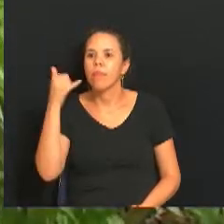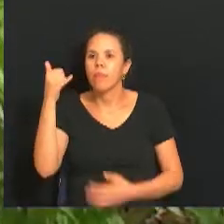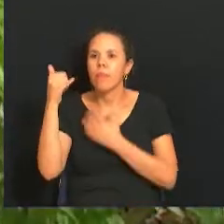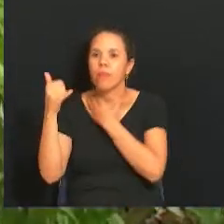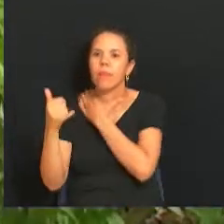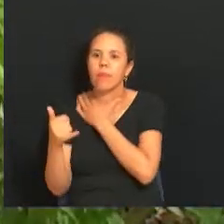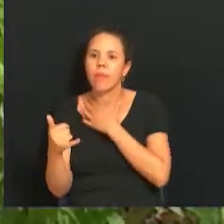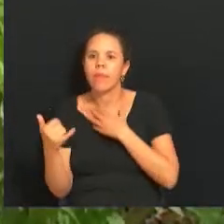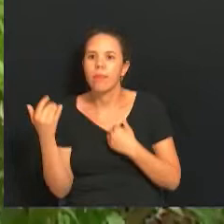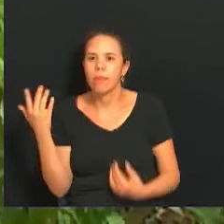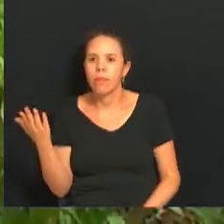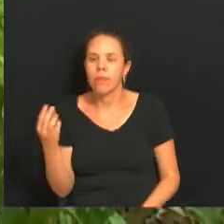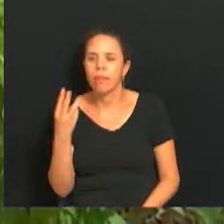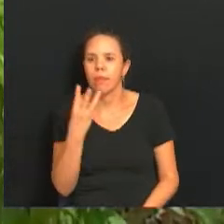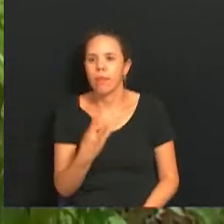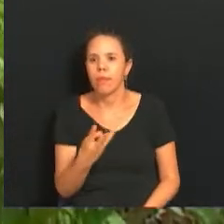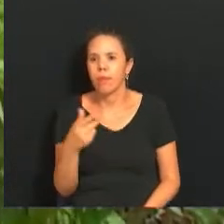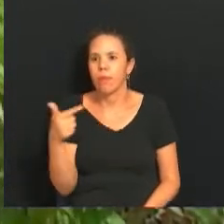aí?